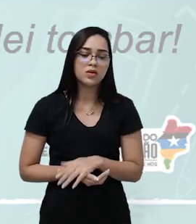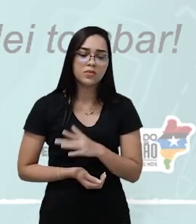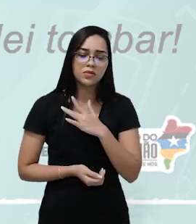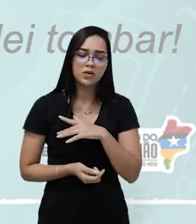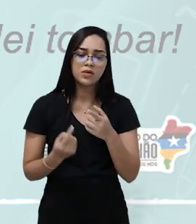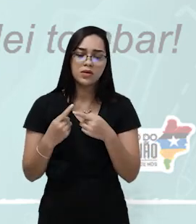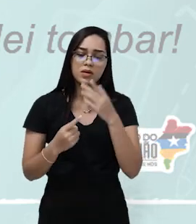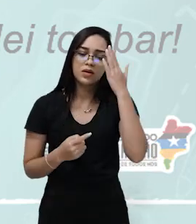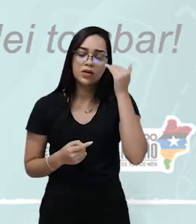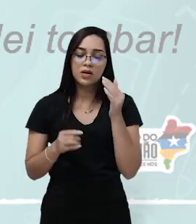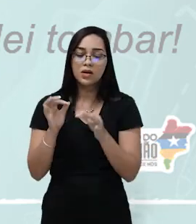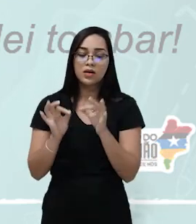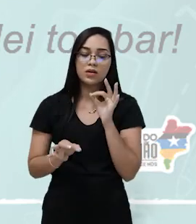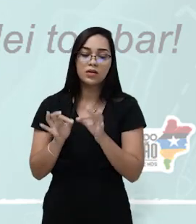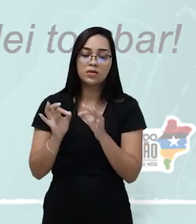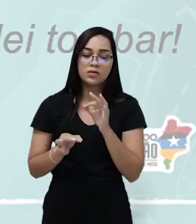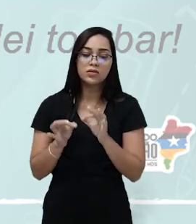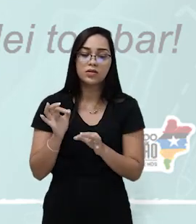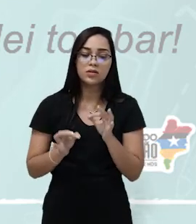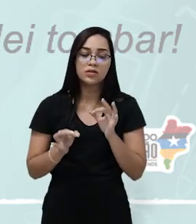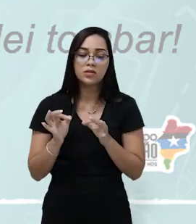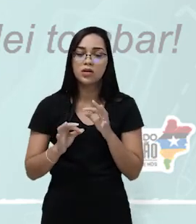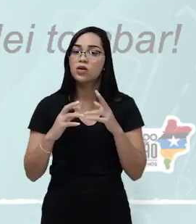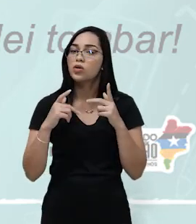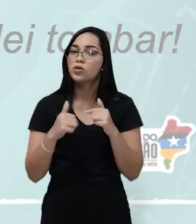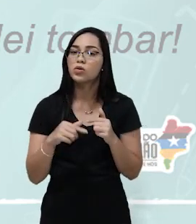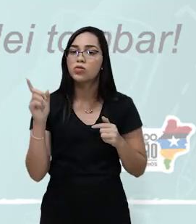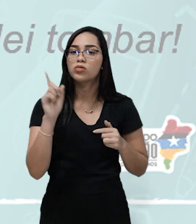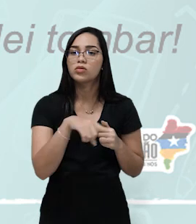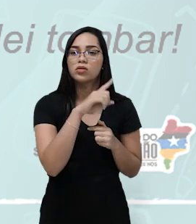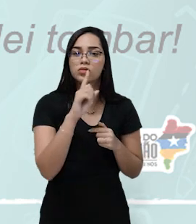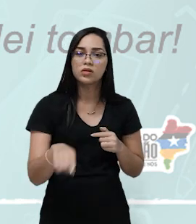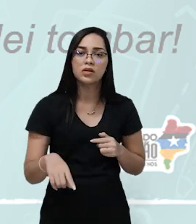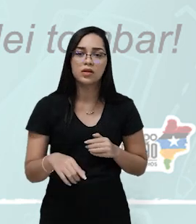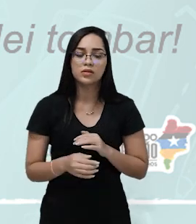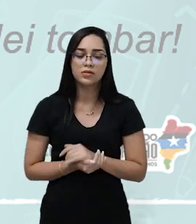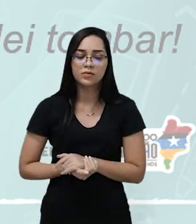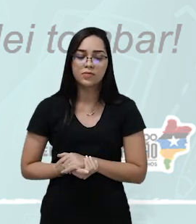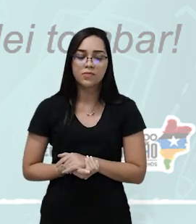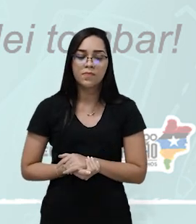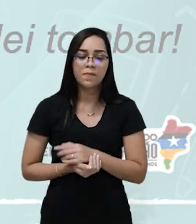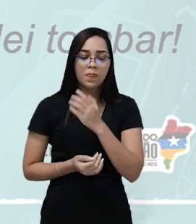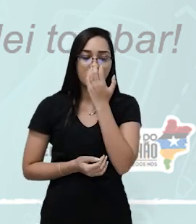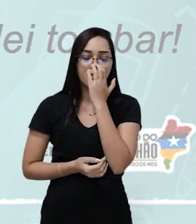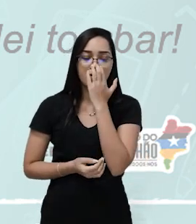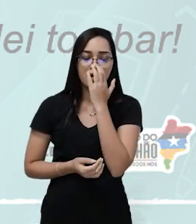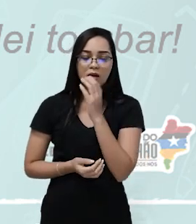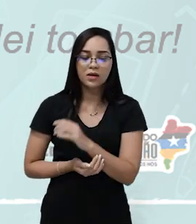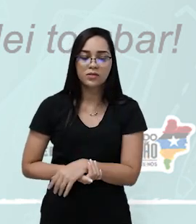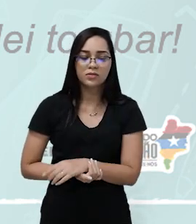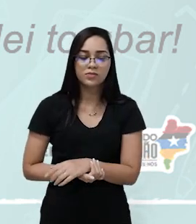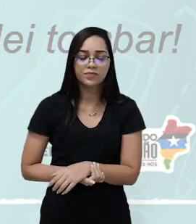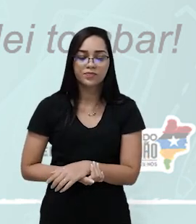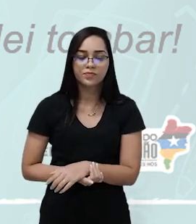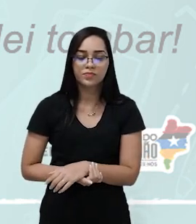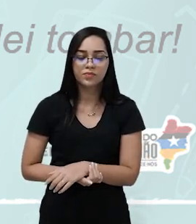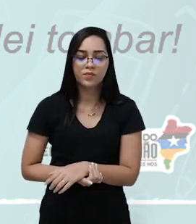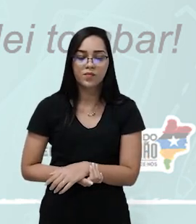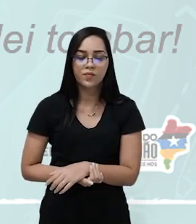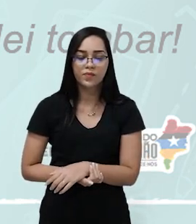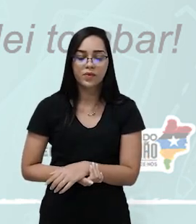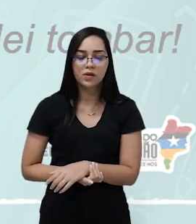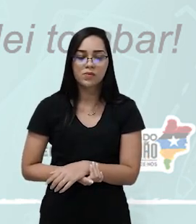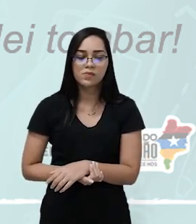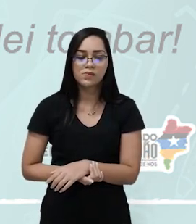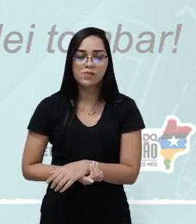porque sabe que, se fôssemos julgados pela justiça, toda a nação seria condenada. Tem o palhaço, que começa